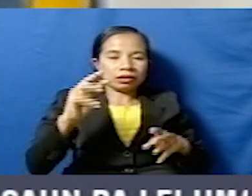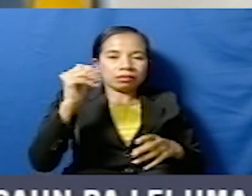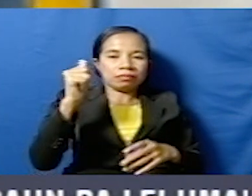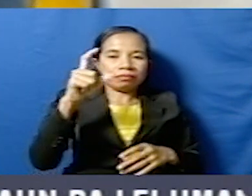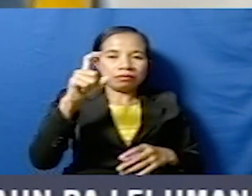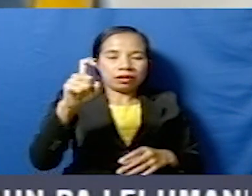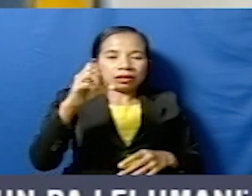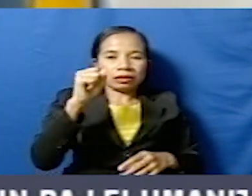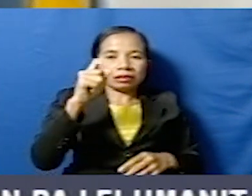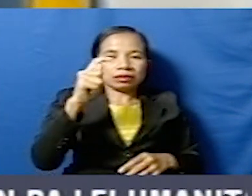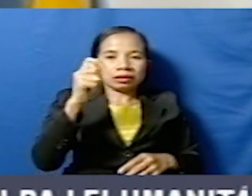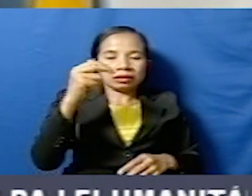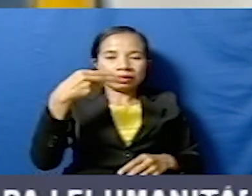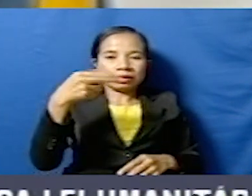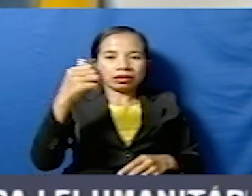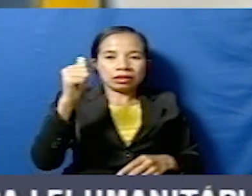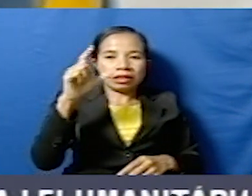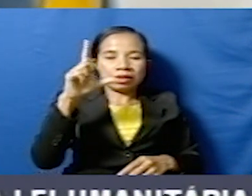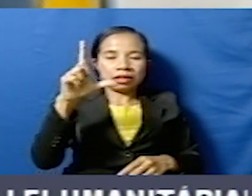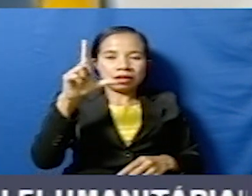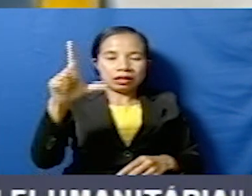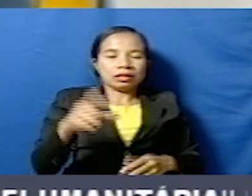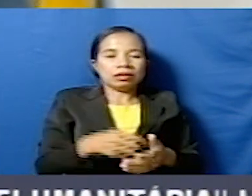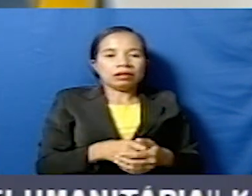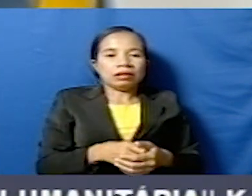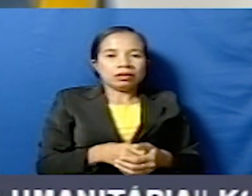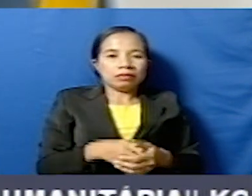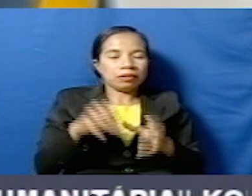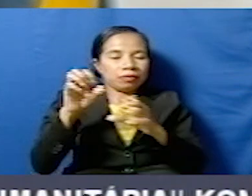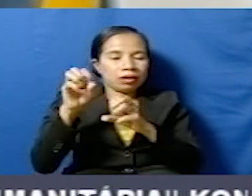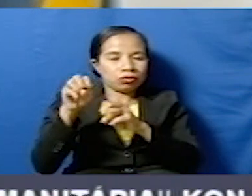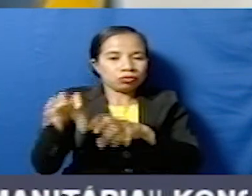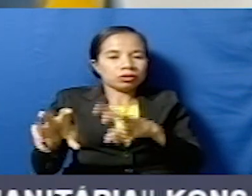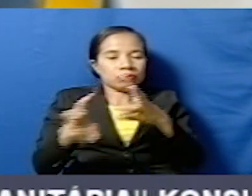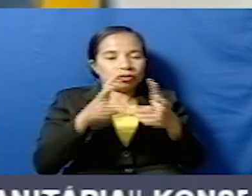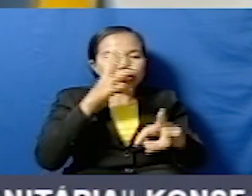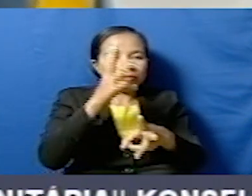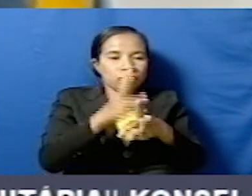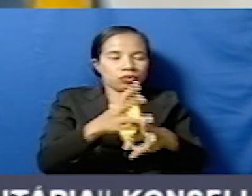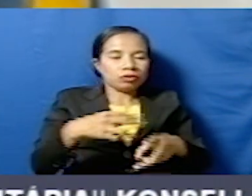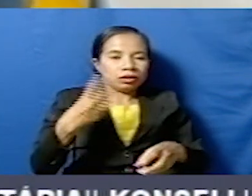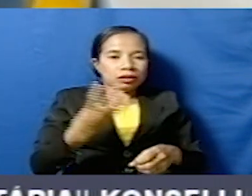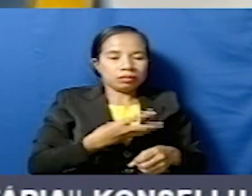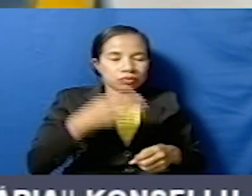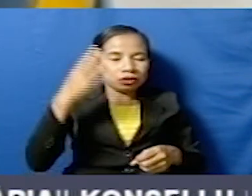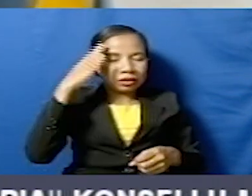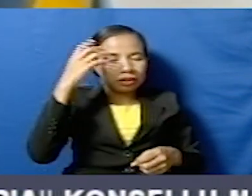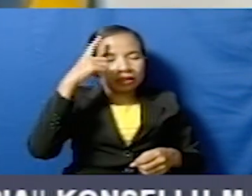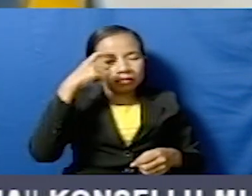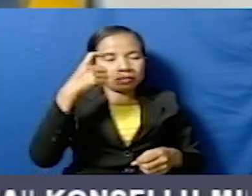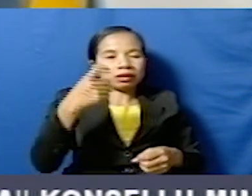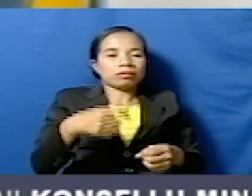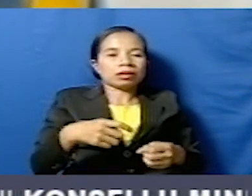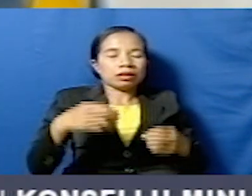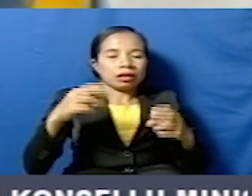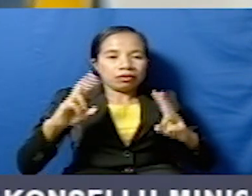saudoso, e Maxtal, na bema que a Rússia com o mundo, né? E estamos a reconhecer que a Tama Sama é saudoso, ao